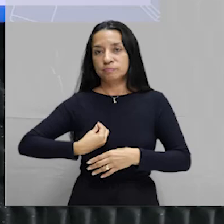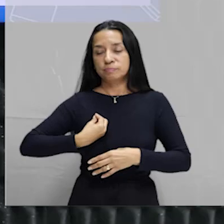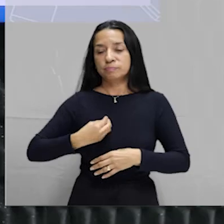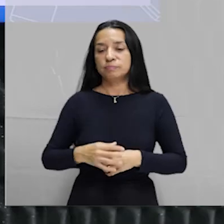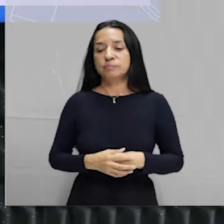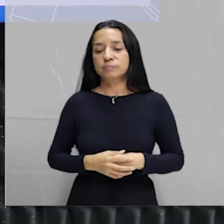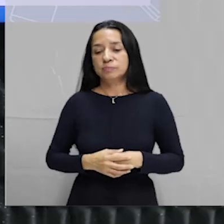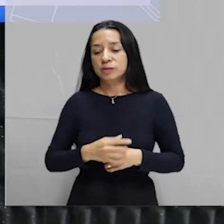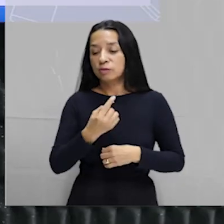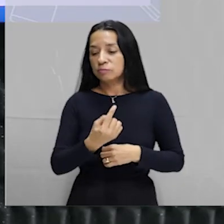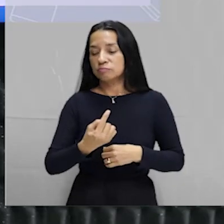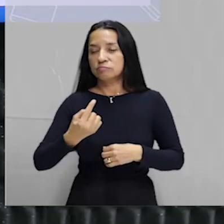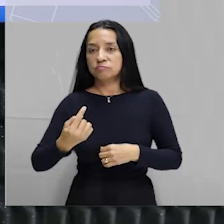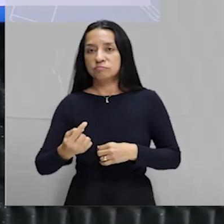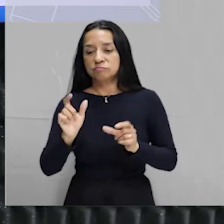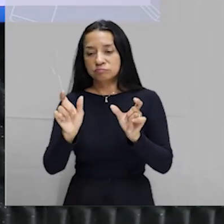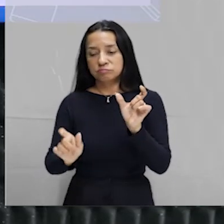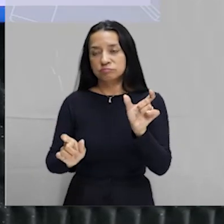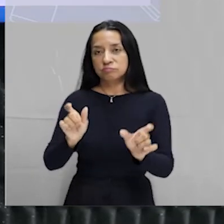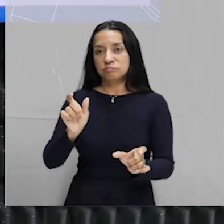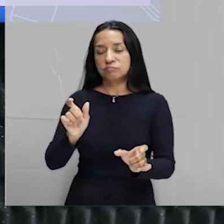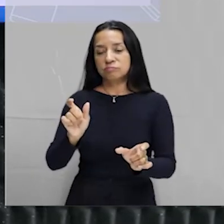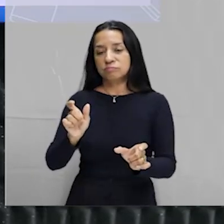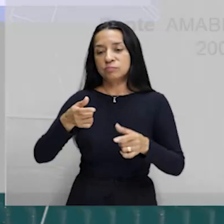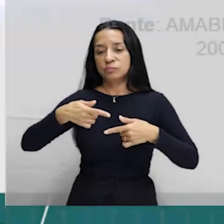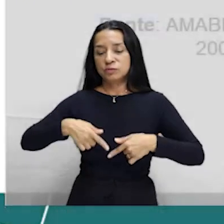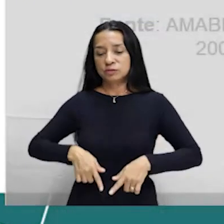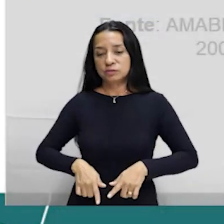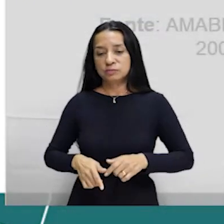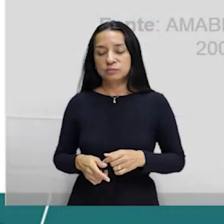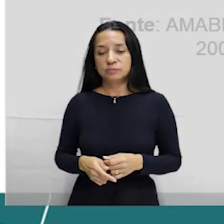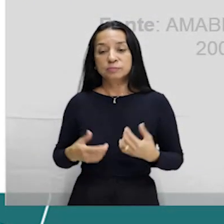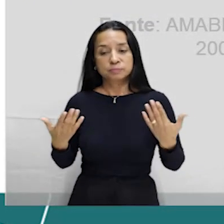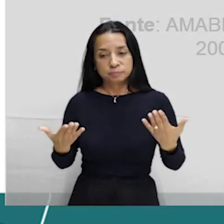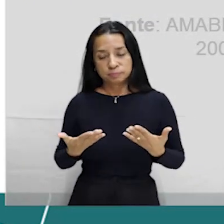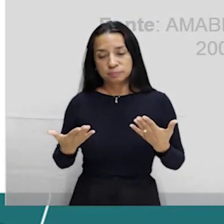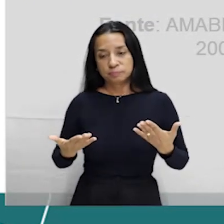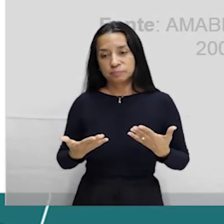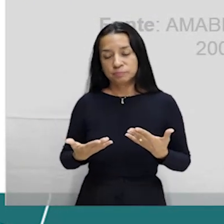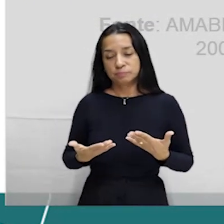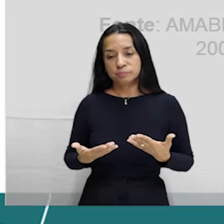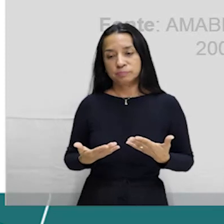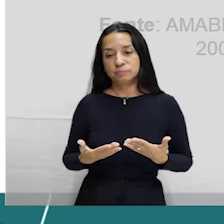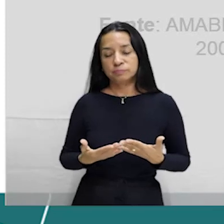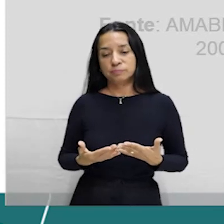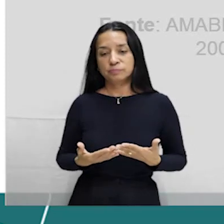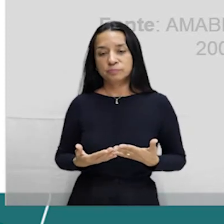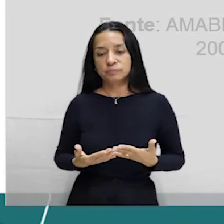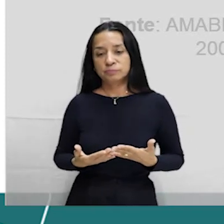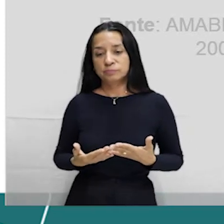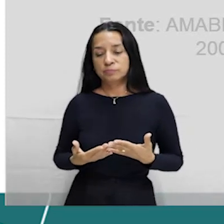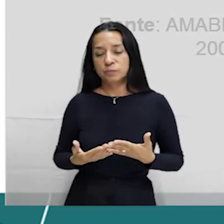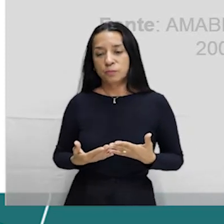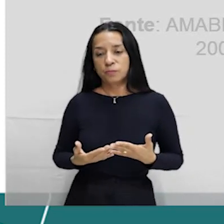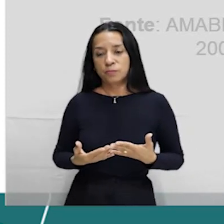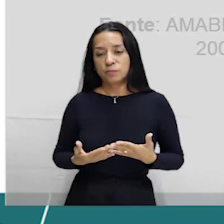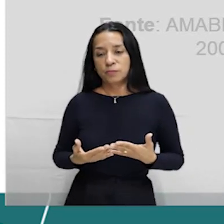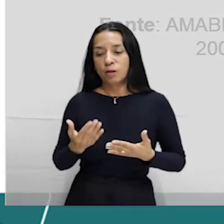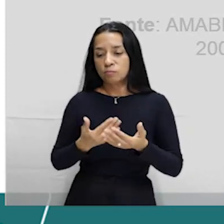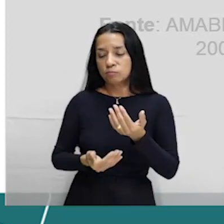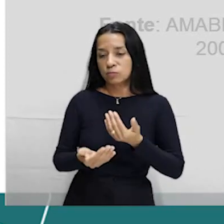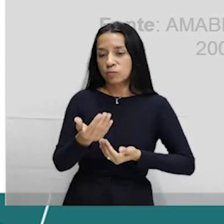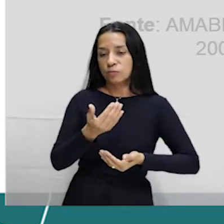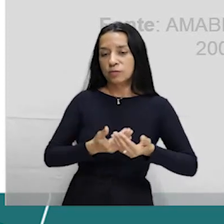um indivíduo gêmeo, um gêmeo monozigótico. E aí nesse caso, eles vão estar dentro compartilhando